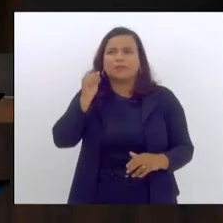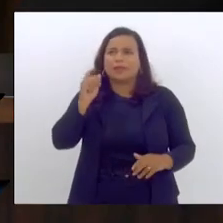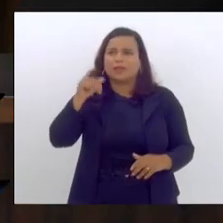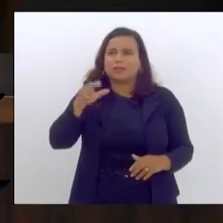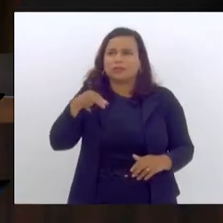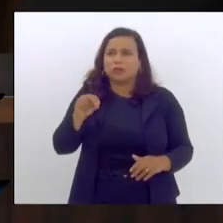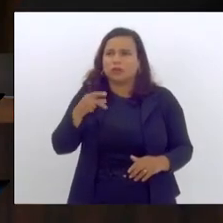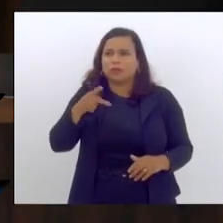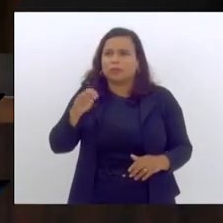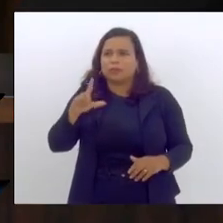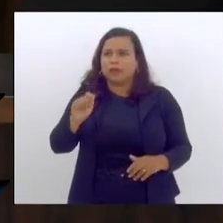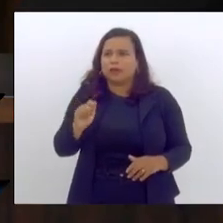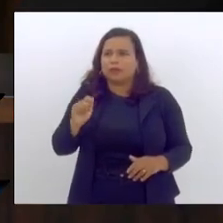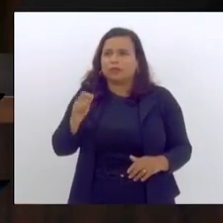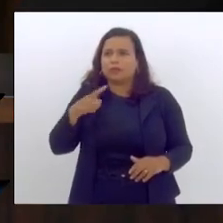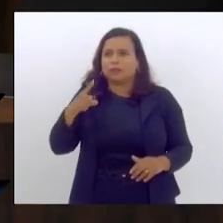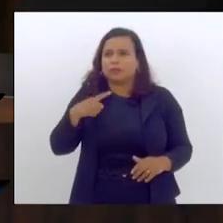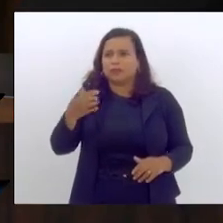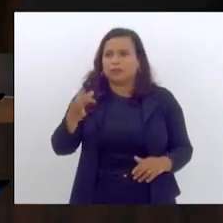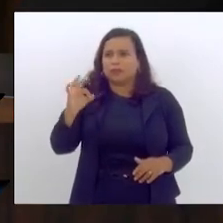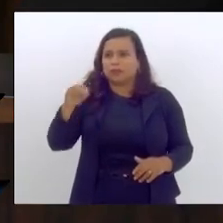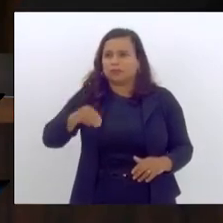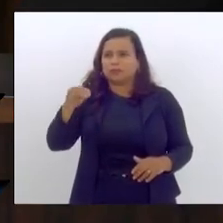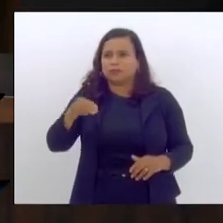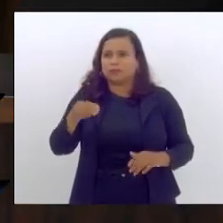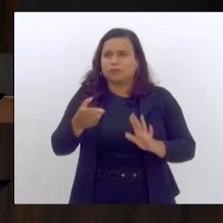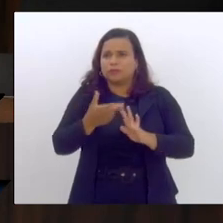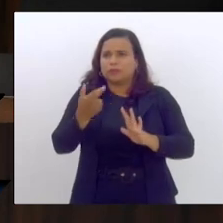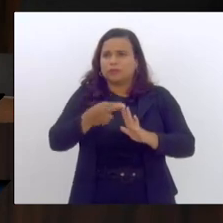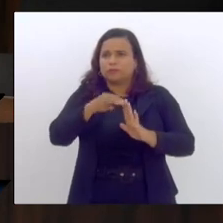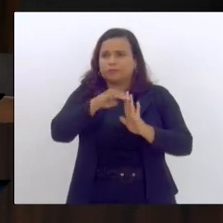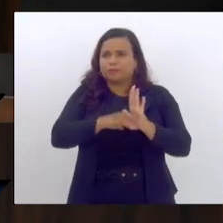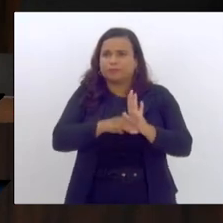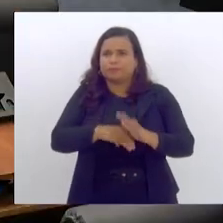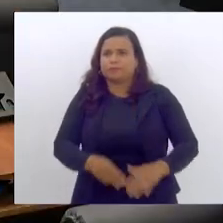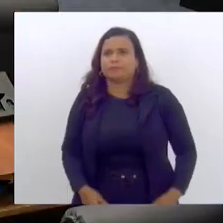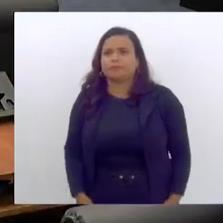Paula. Vossa Excelência dispõe de 10 minutos no tempo regimental.